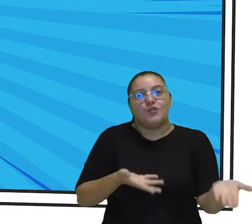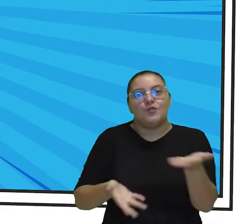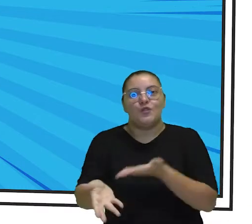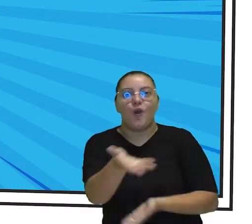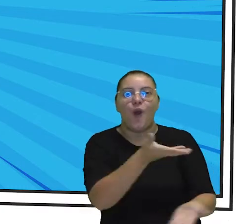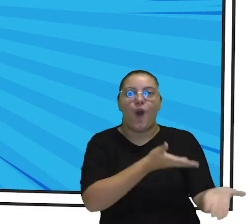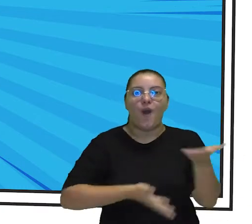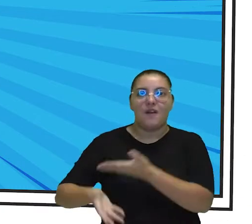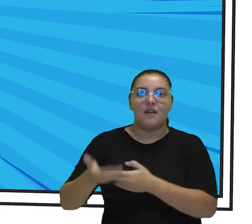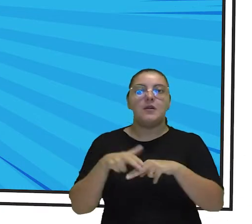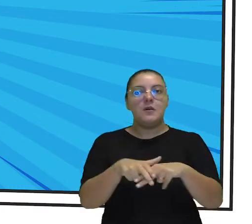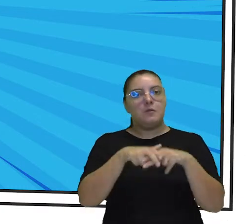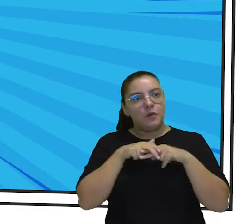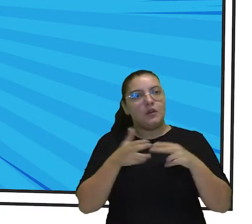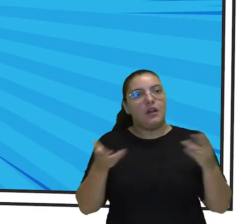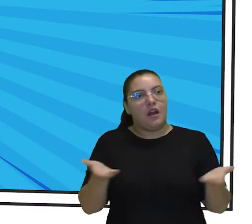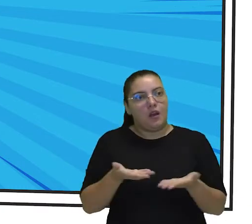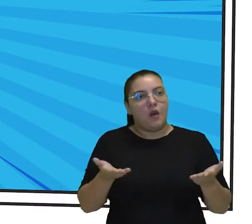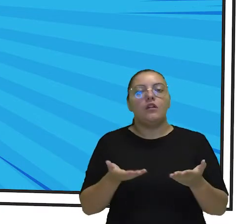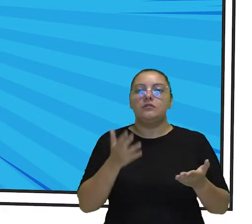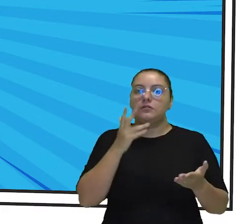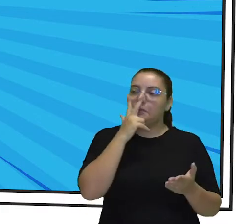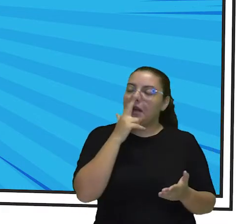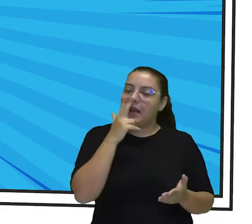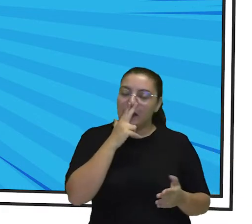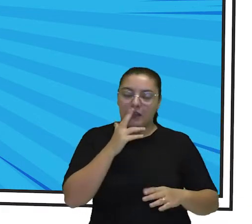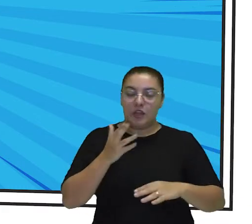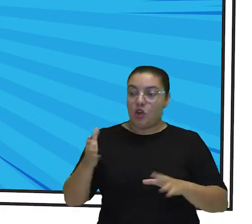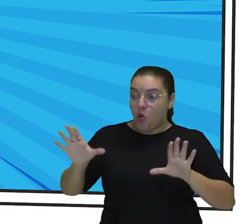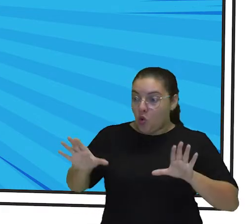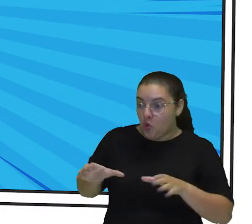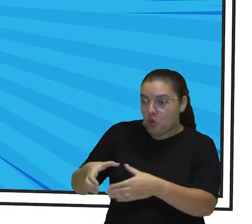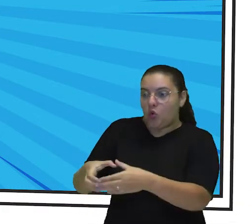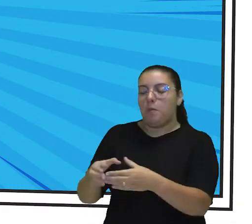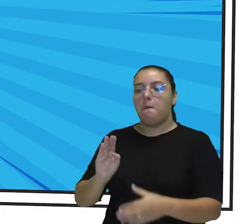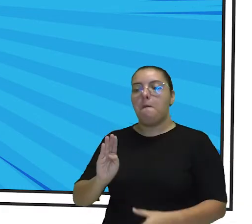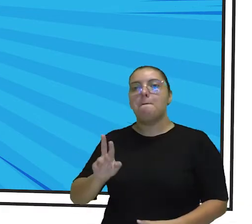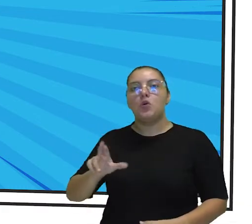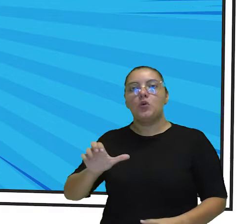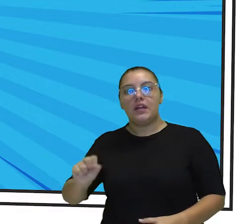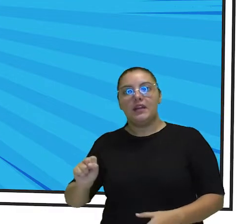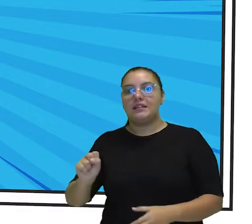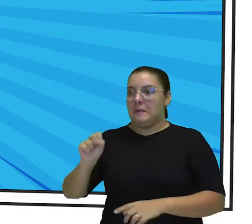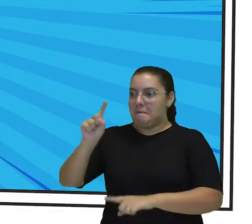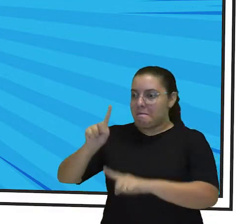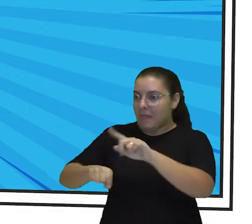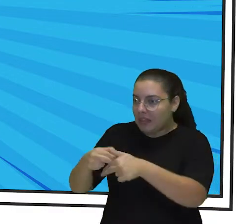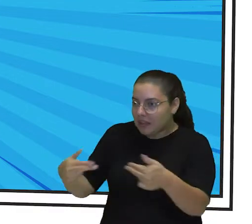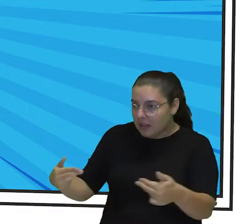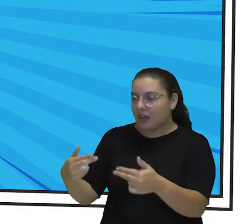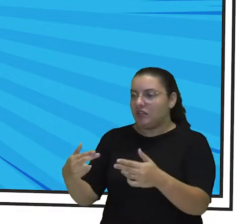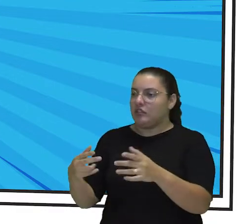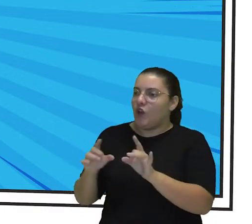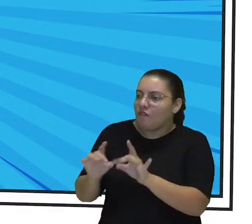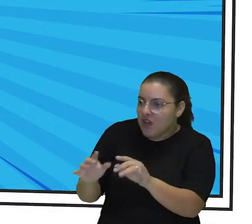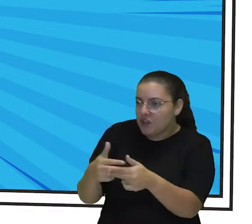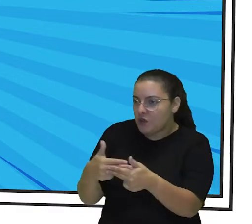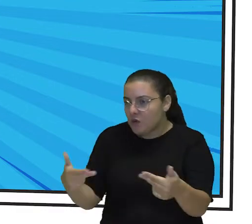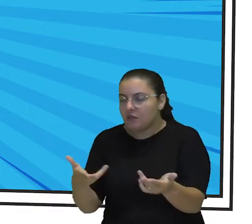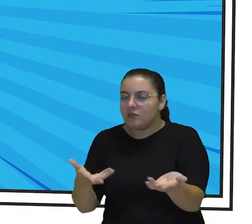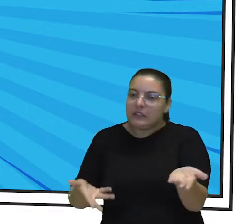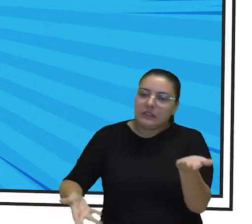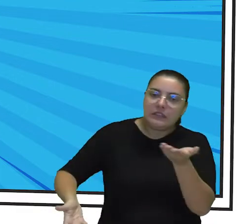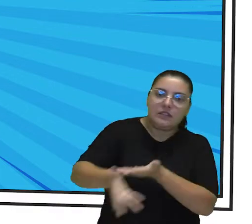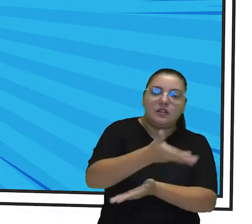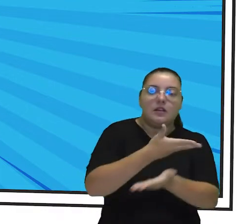uma nova prática comercial com a chegada da burguesia, onde a mercadoria chega com uma certa abundância que vai dar